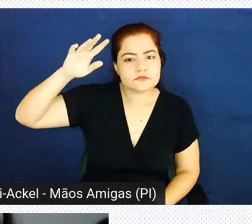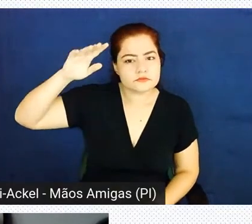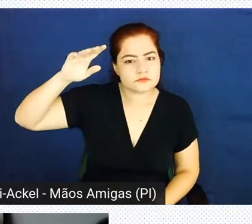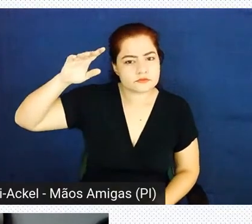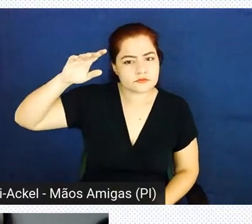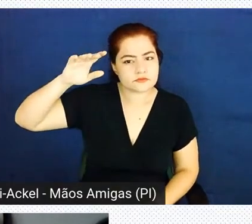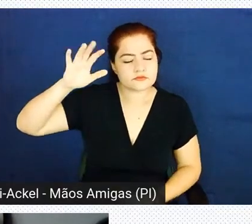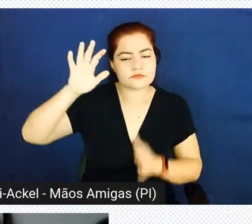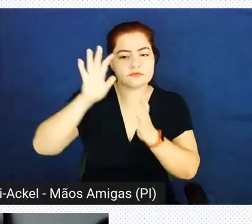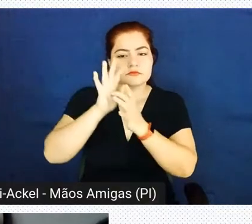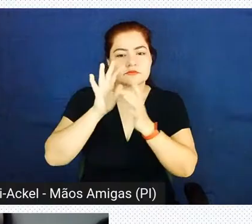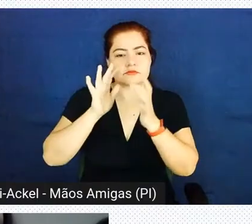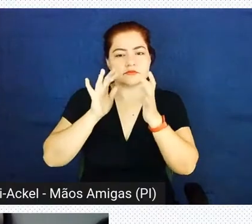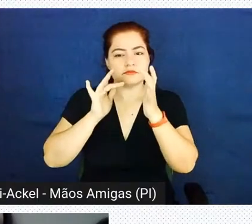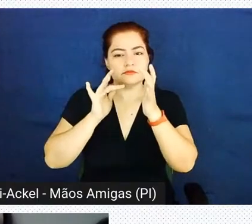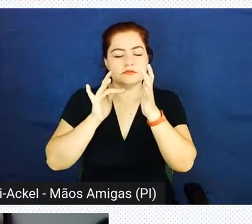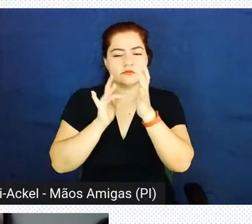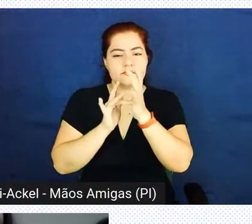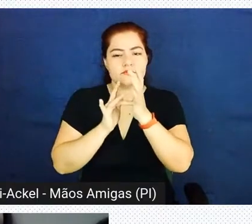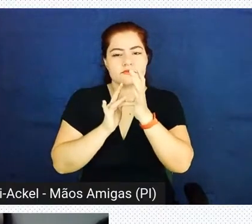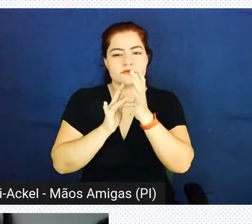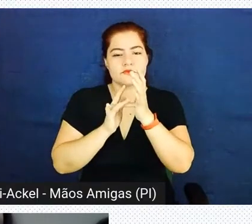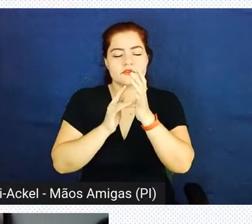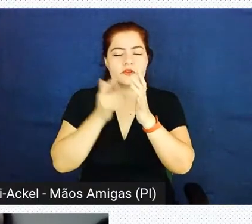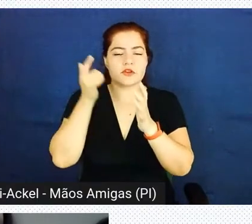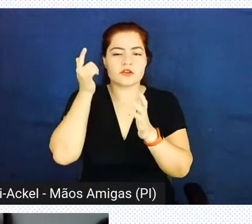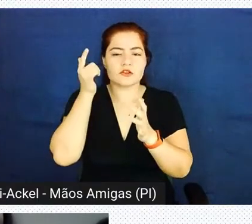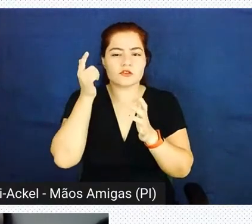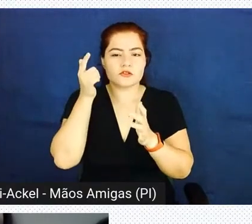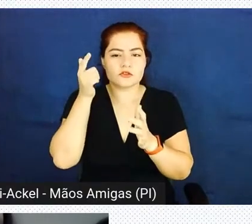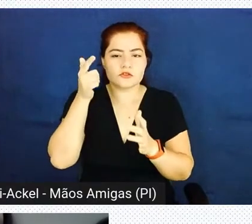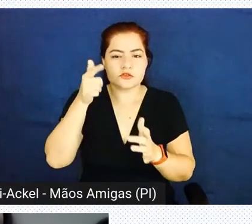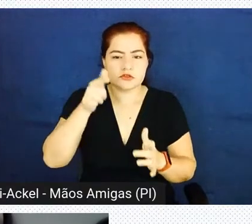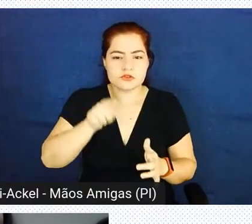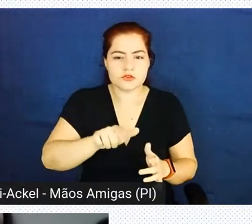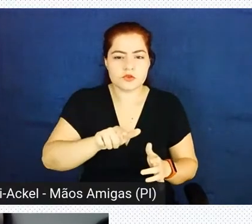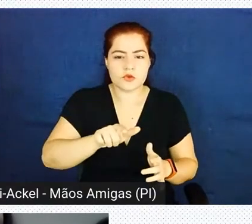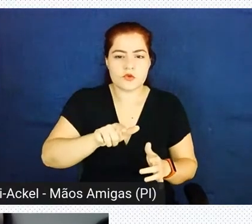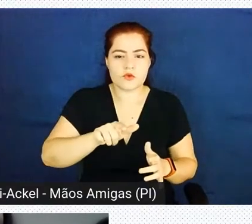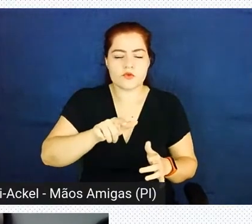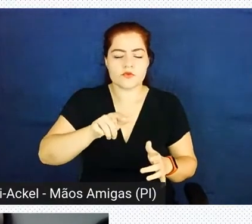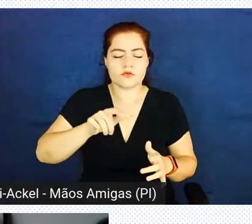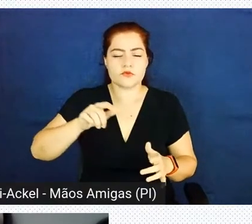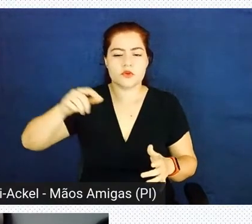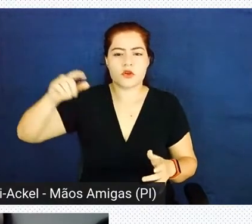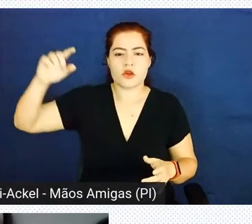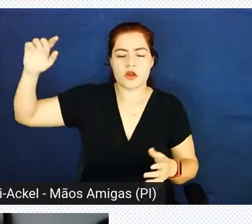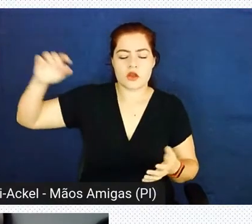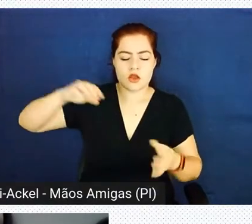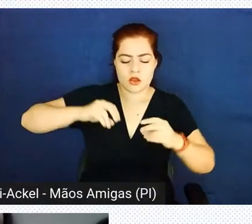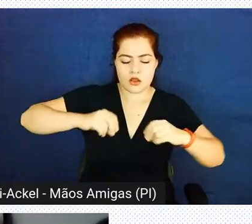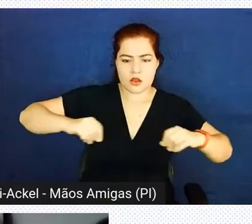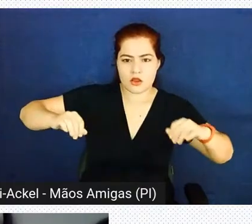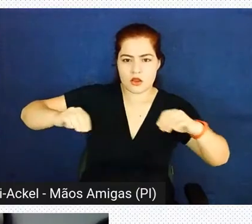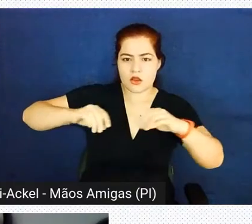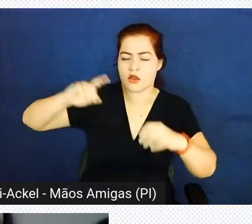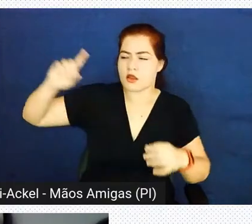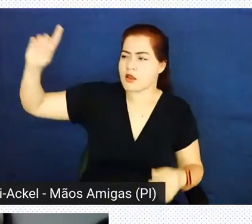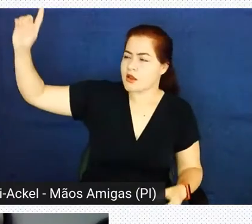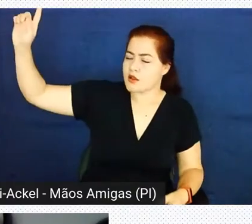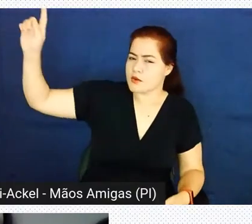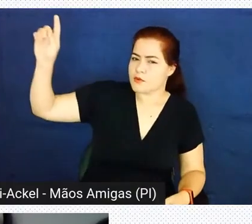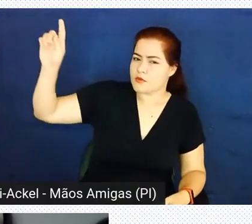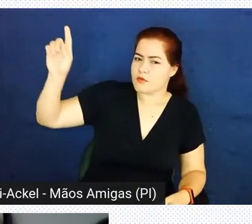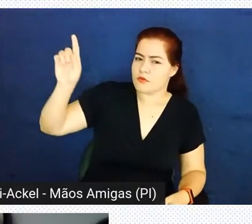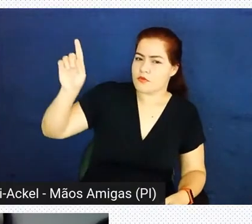Jesus tocando novamente o solo dessa terra, que energia irradiar.